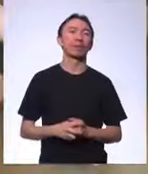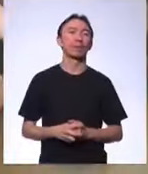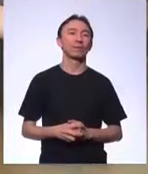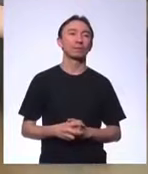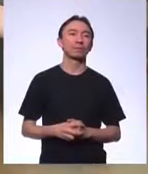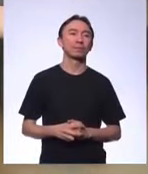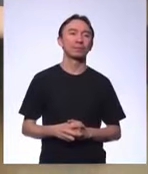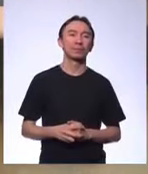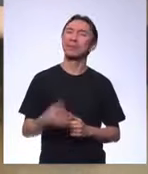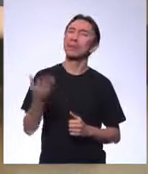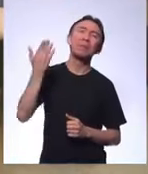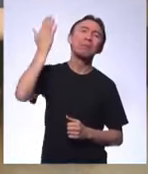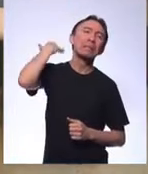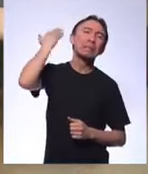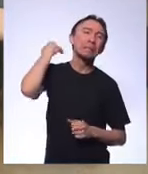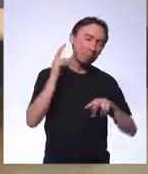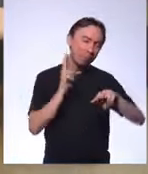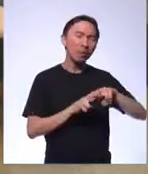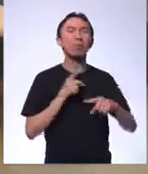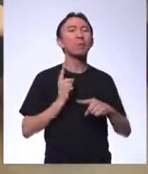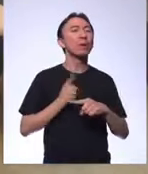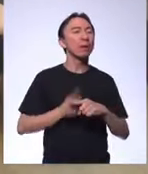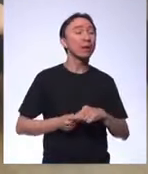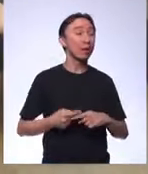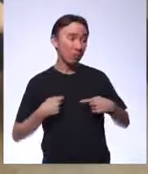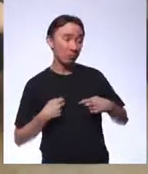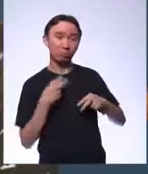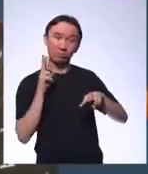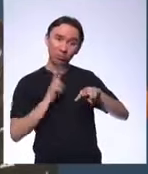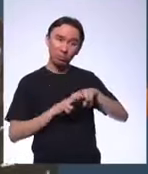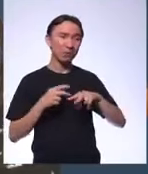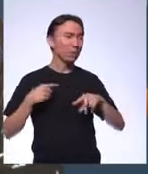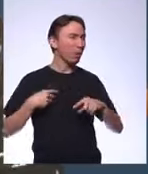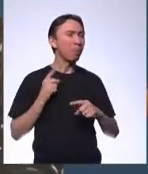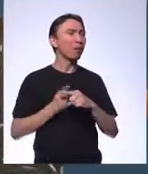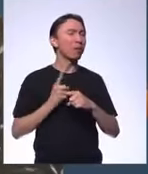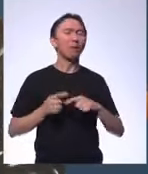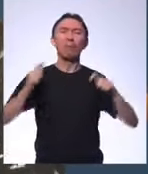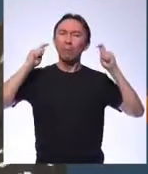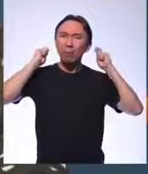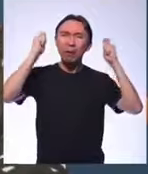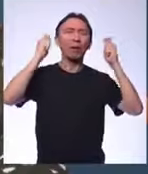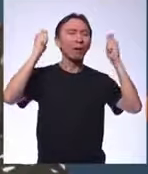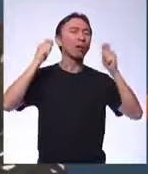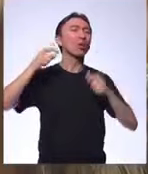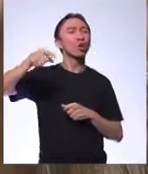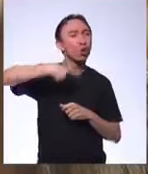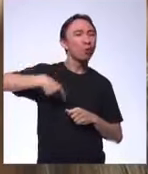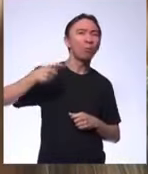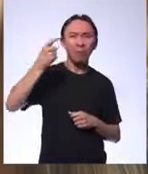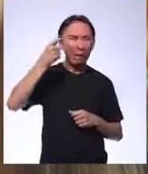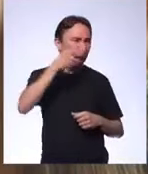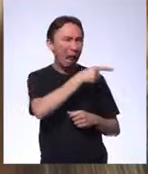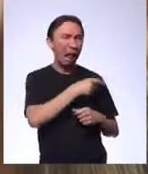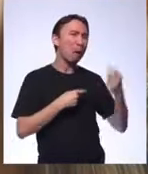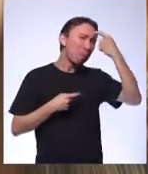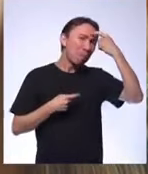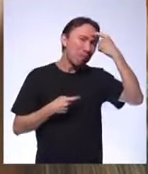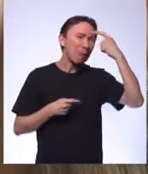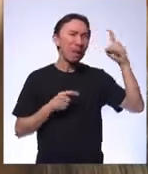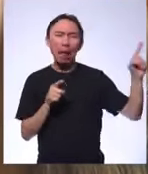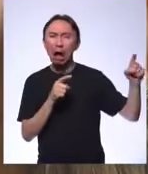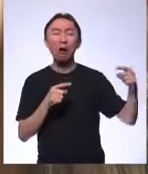Por que você foi preso aqui no DOPS? Eu fui preso porque eu militava e na época a gente tinha uma ideologia contrária ao governo. E aí eu comecei